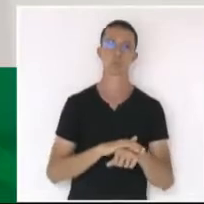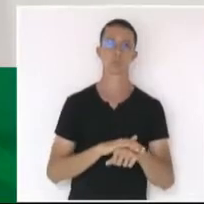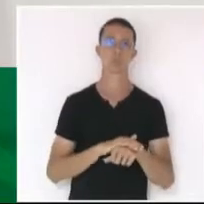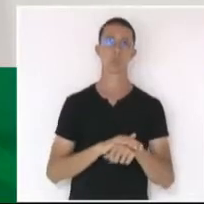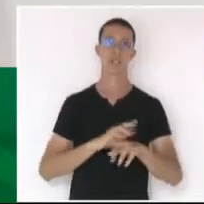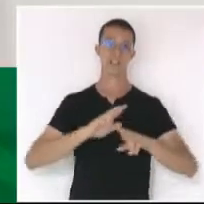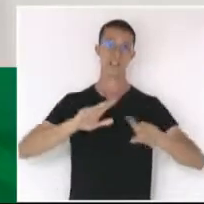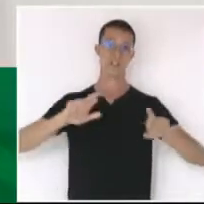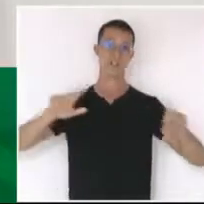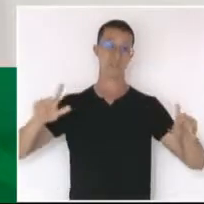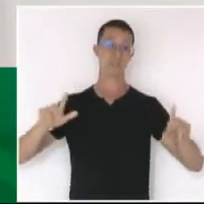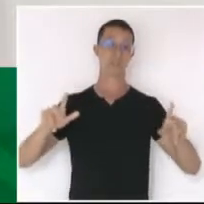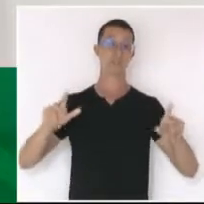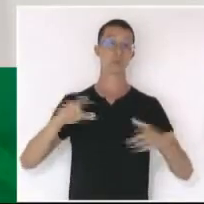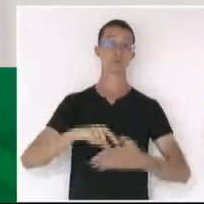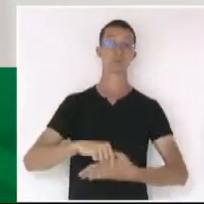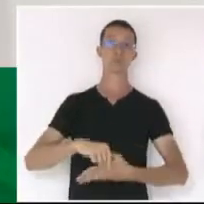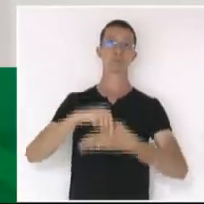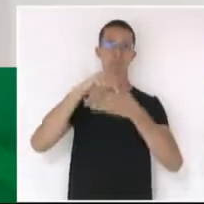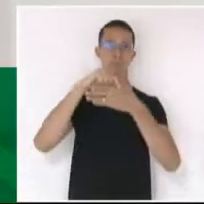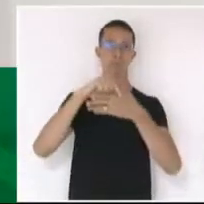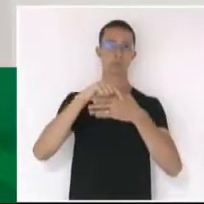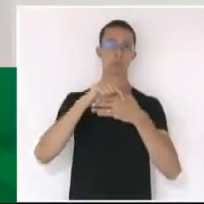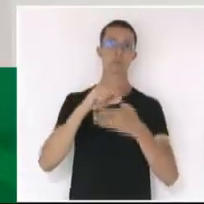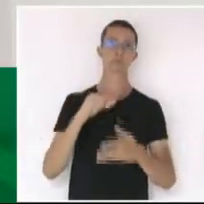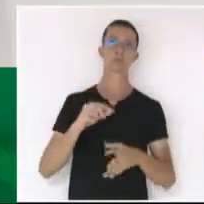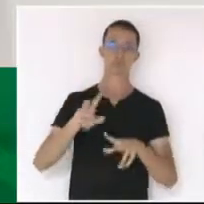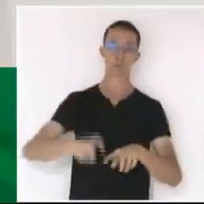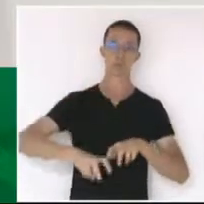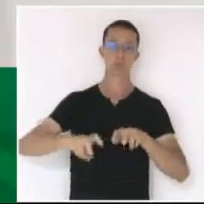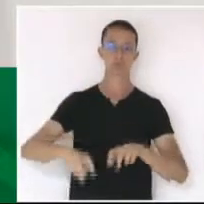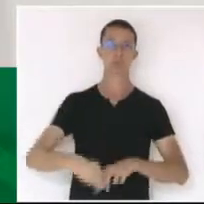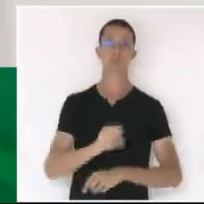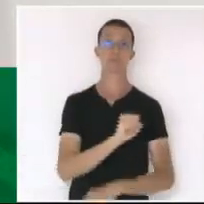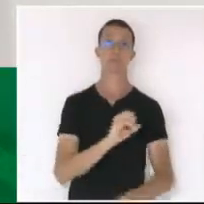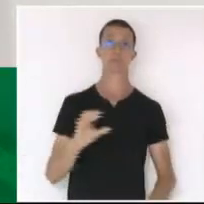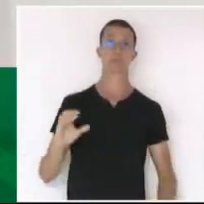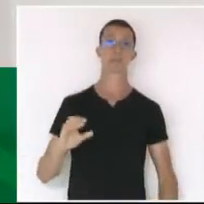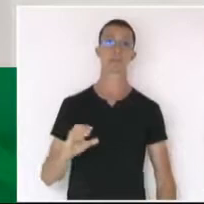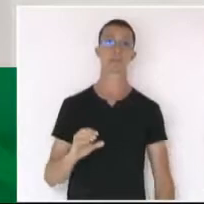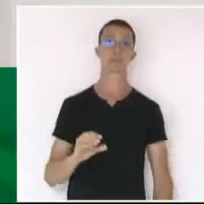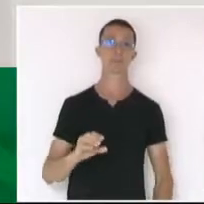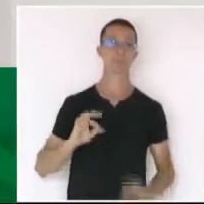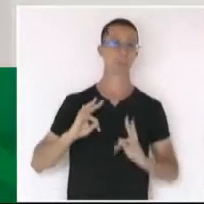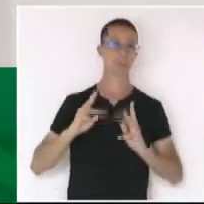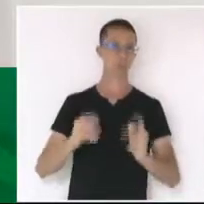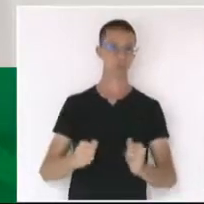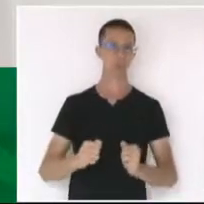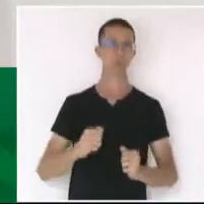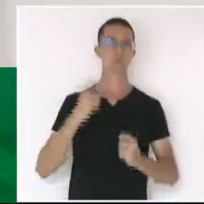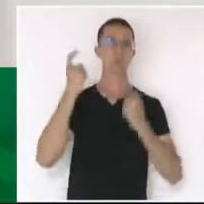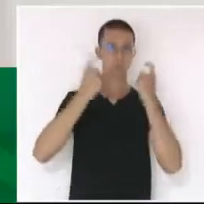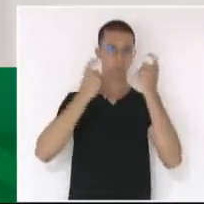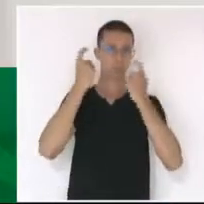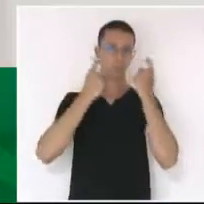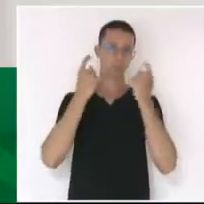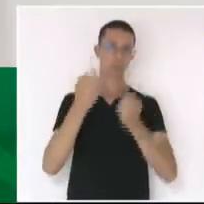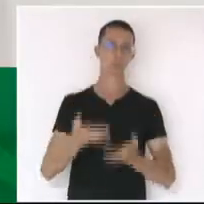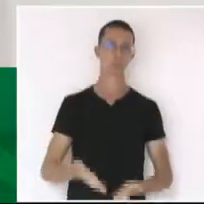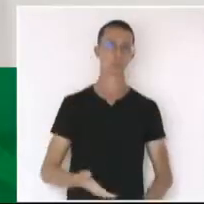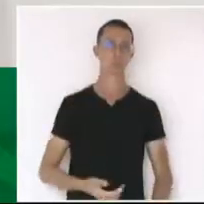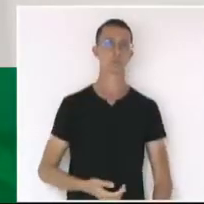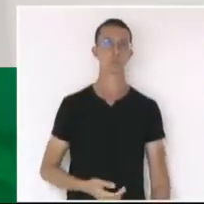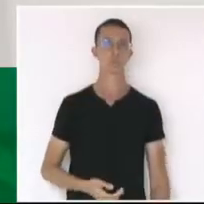diversos líderes do agronegócio Catarinense e todos tem essa preocupação essa preocupação